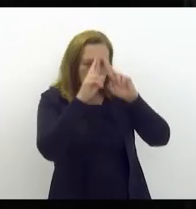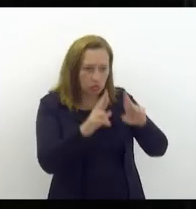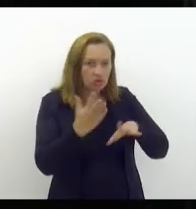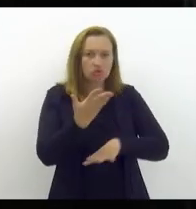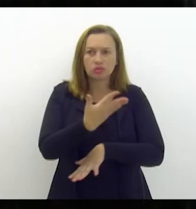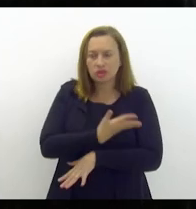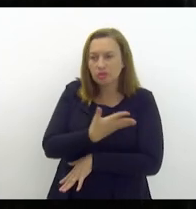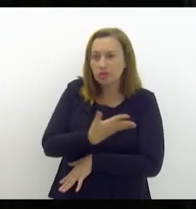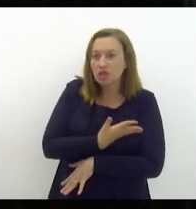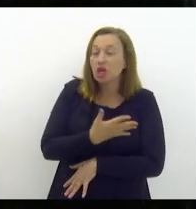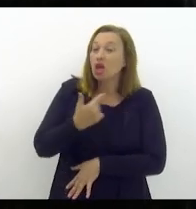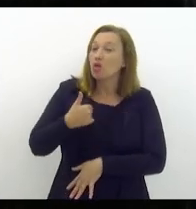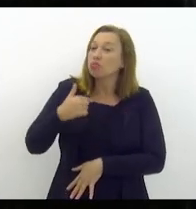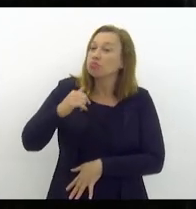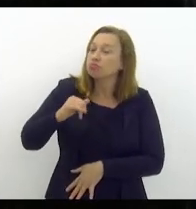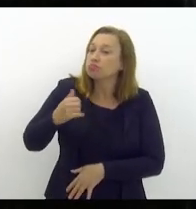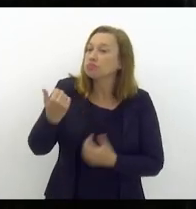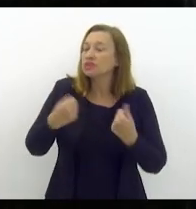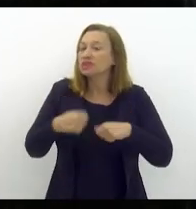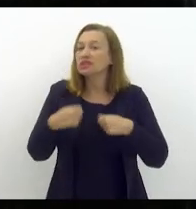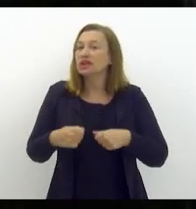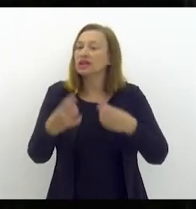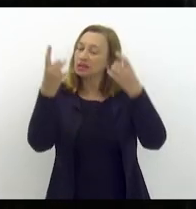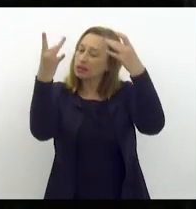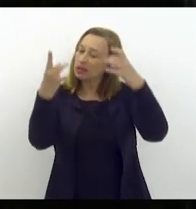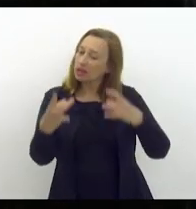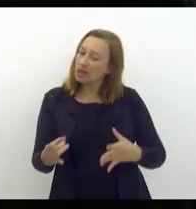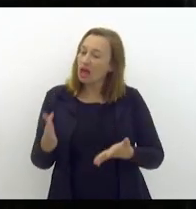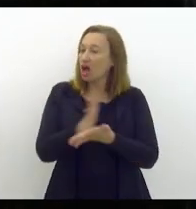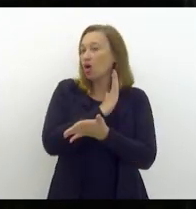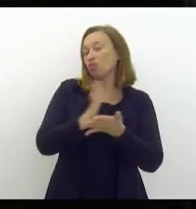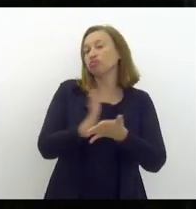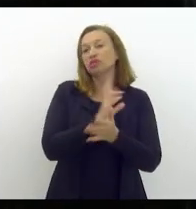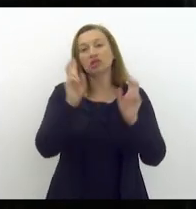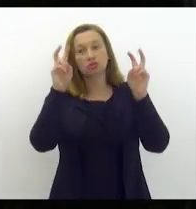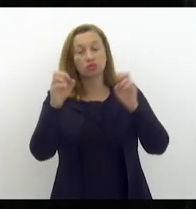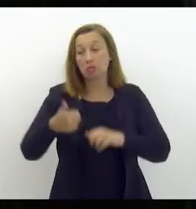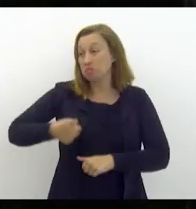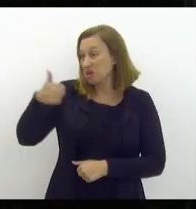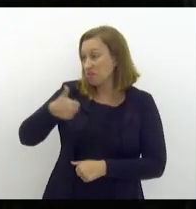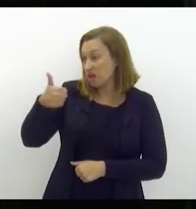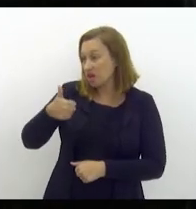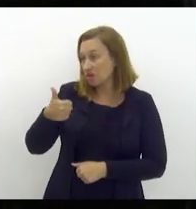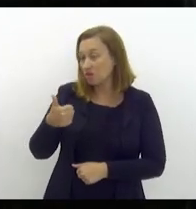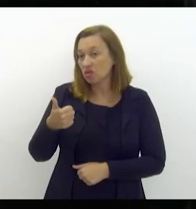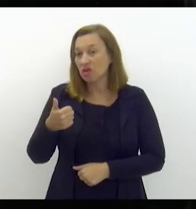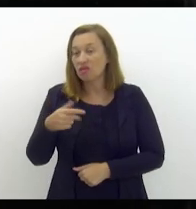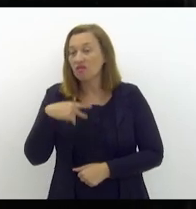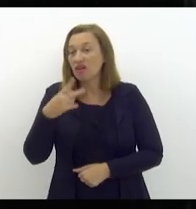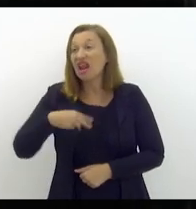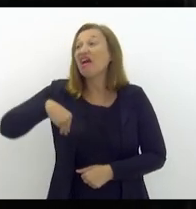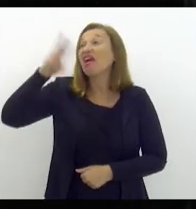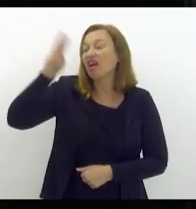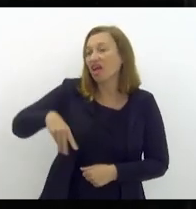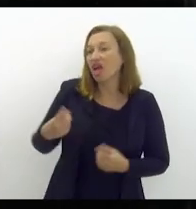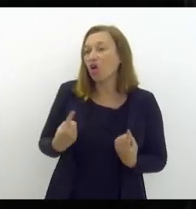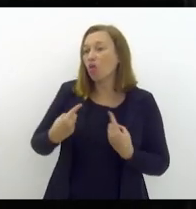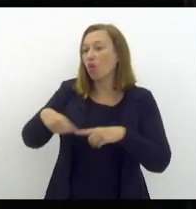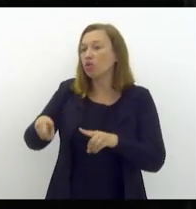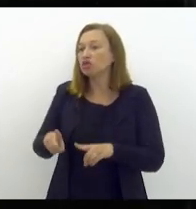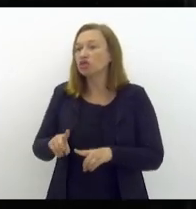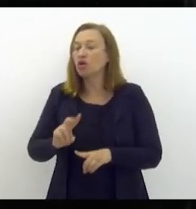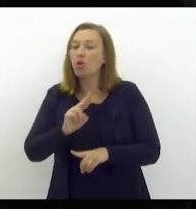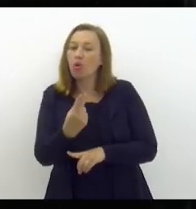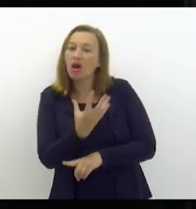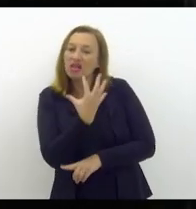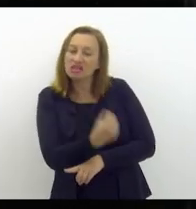colegas, eu vou precisar esclarecer algumas questões. Primeira delas, não se trata aqui de quem é contra ou quem é a favor do